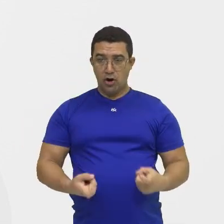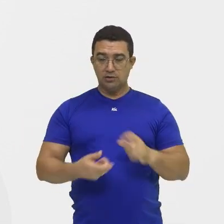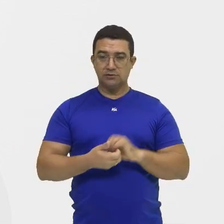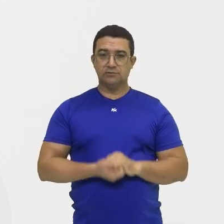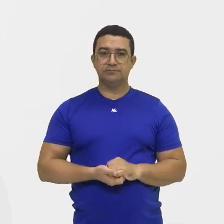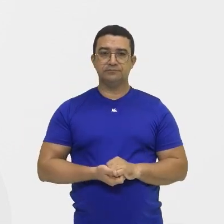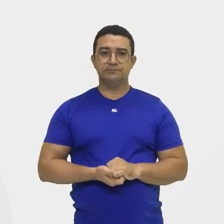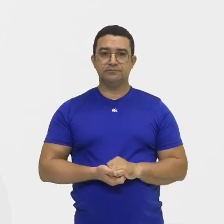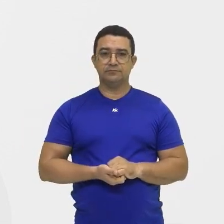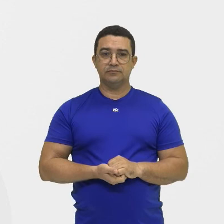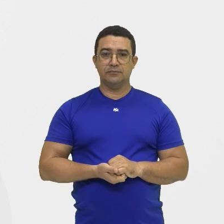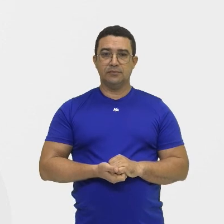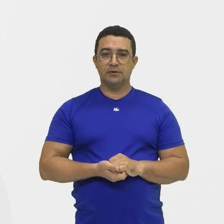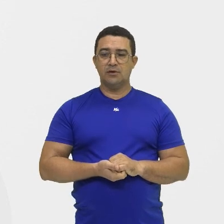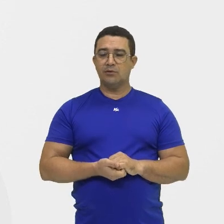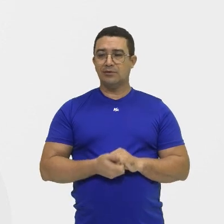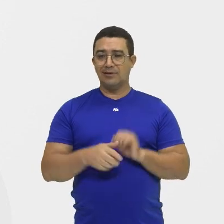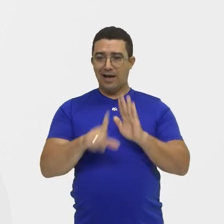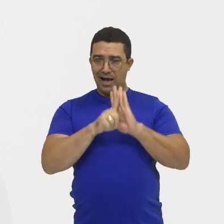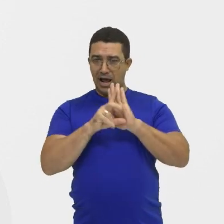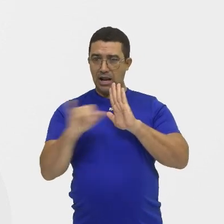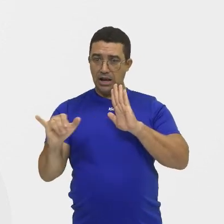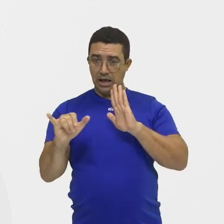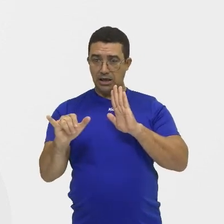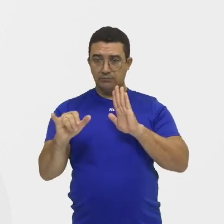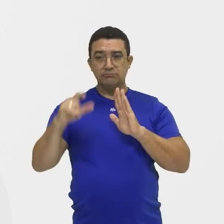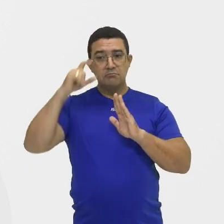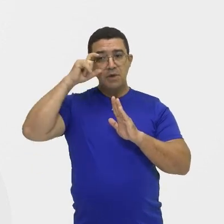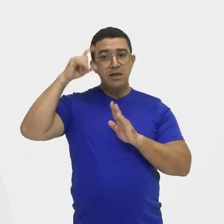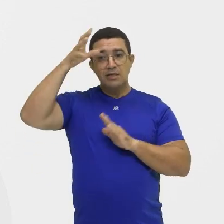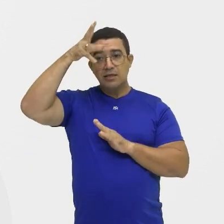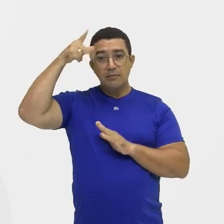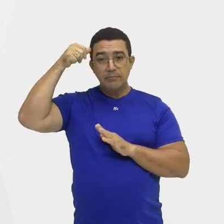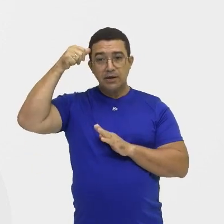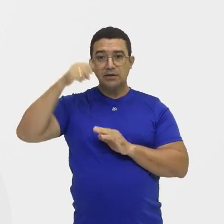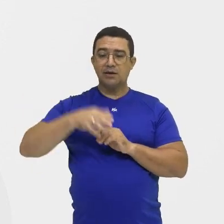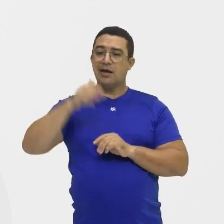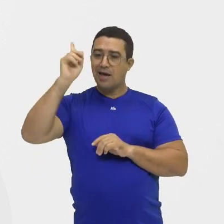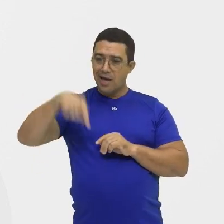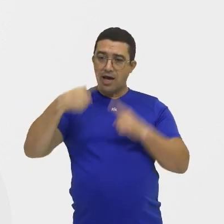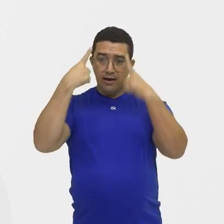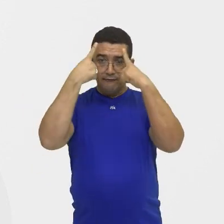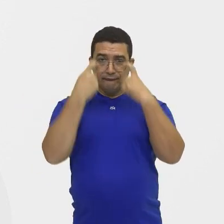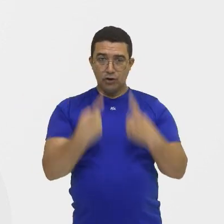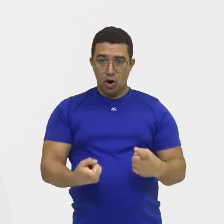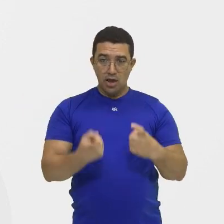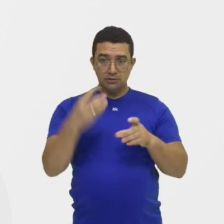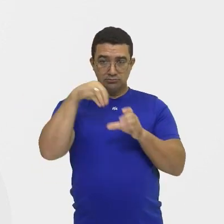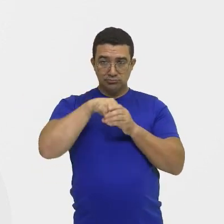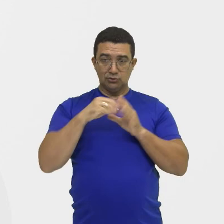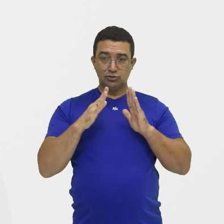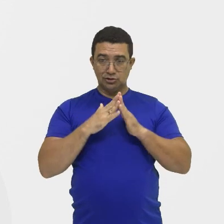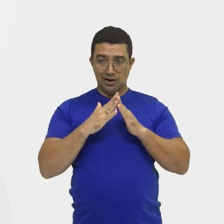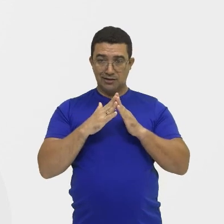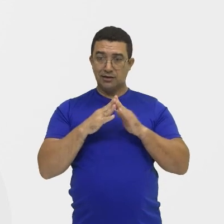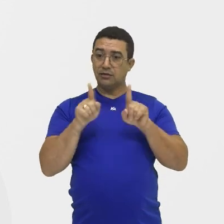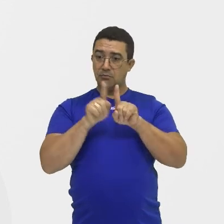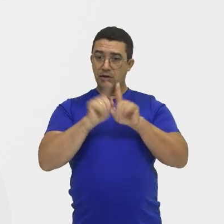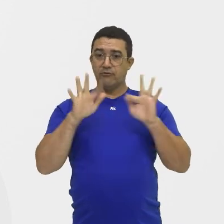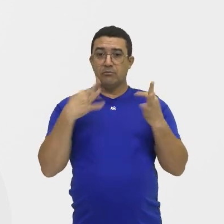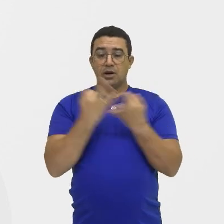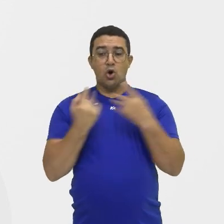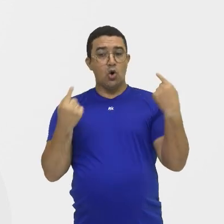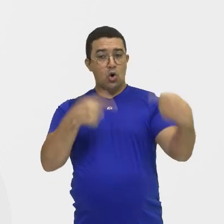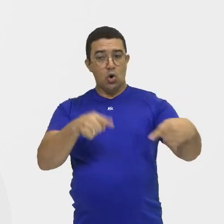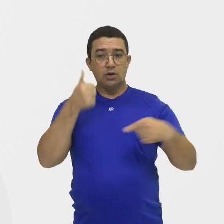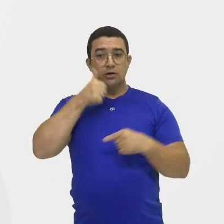lendo. Para os efeitos dessa lei, de que lei? Da Lei Maria da Penha, configura violência doméstica e familiar contra a